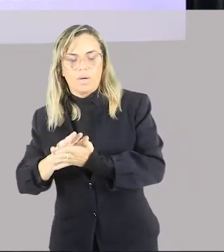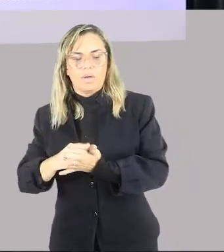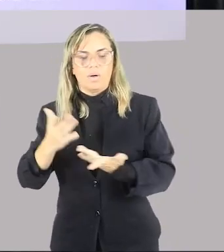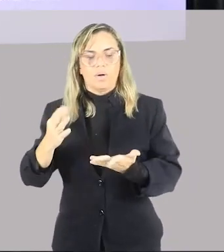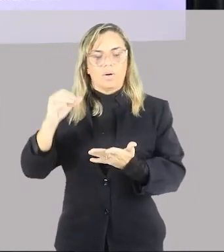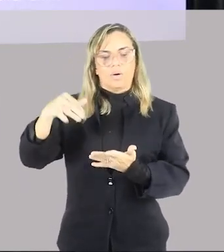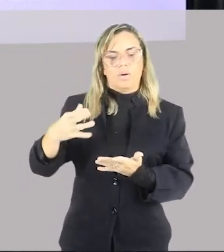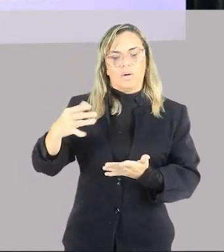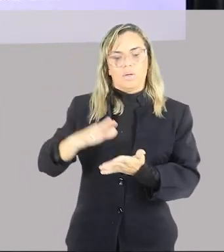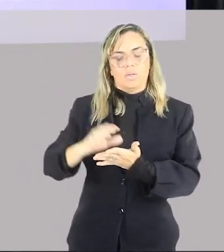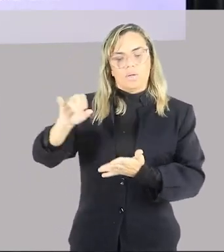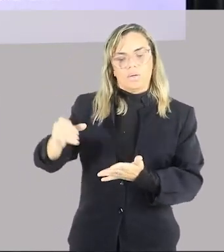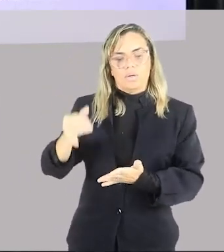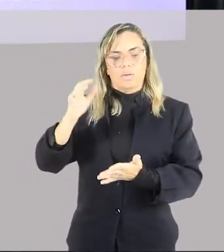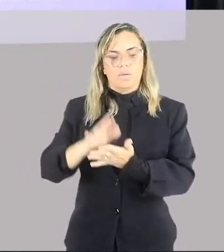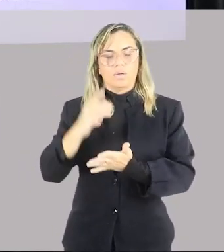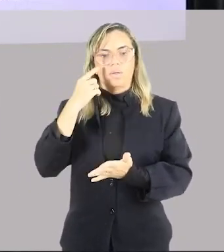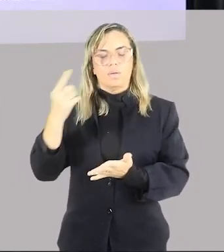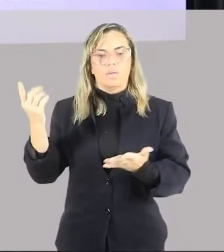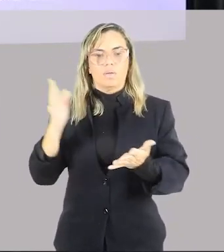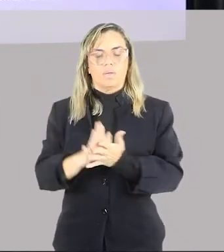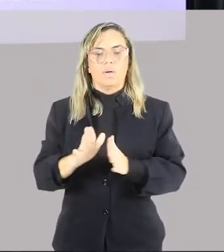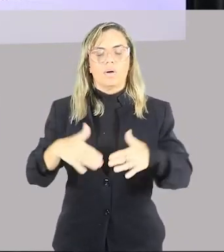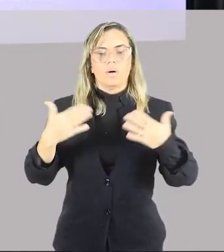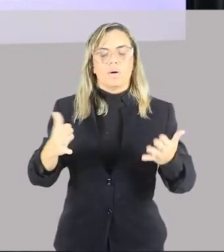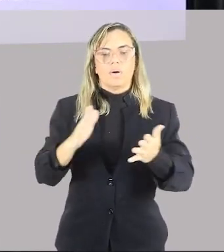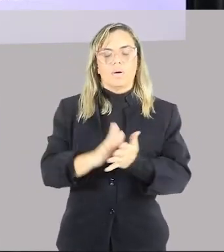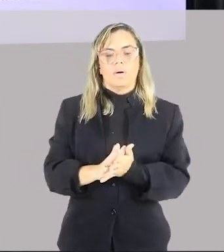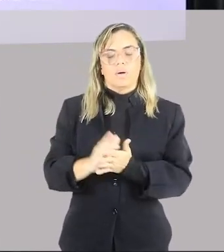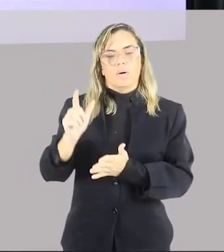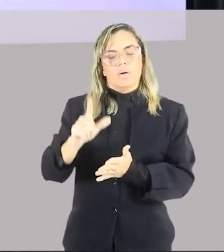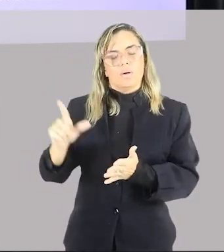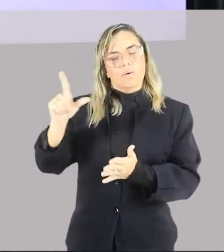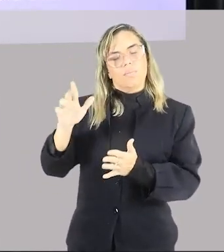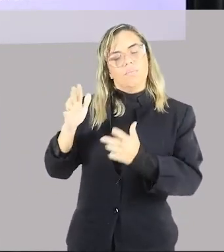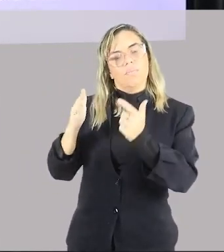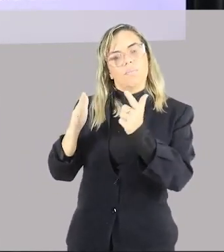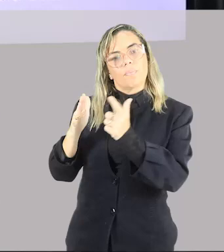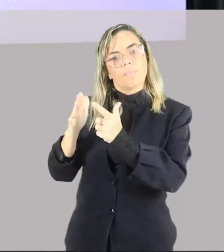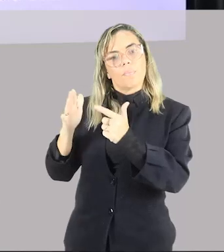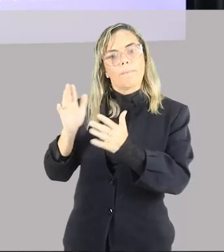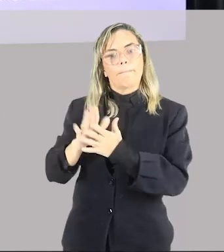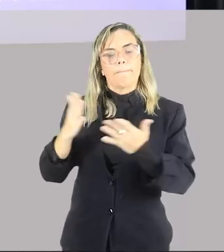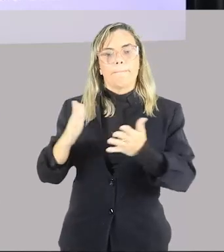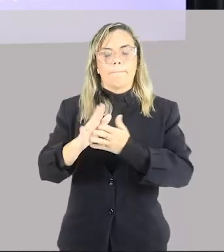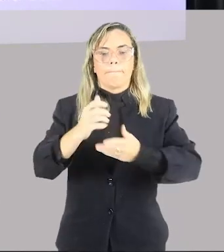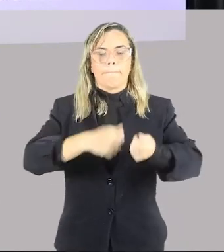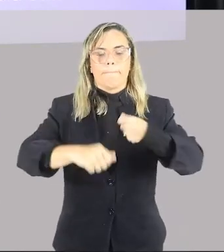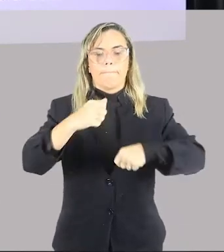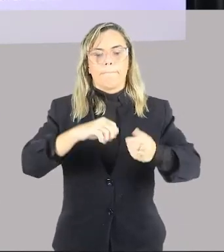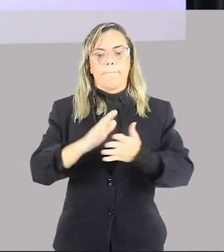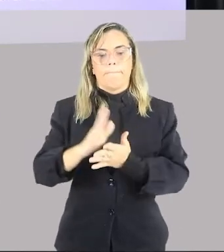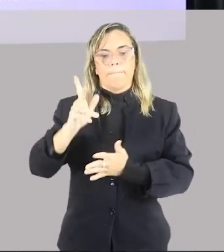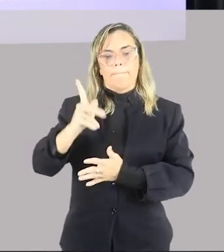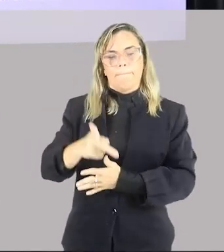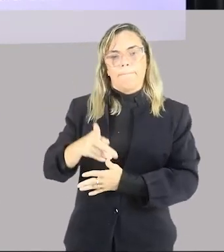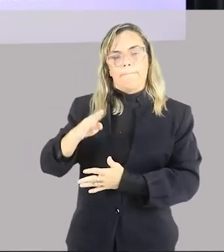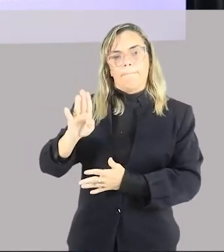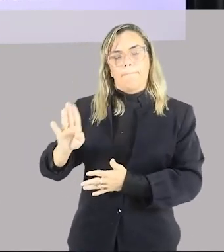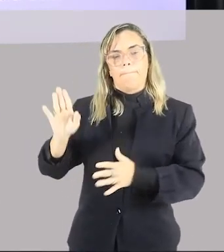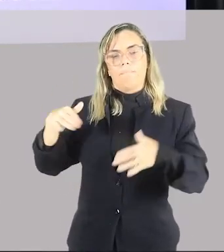na oportunidade. No exemplo da licença que eu acabei de dar, a administração pública não vai analisar